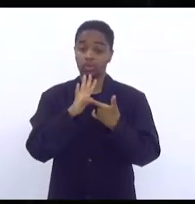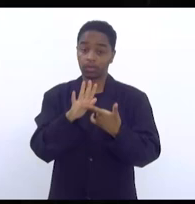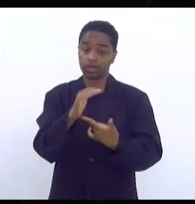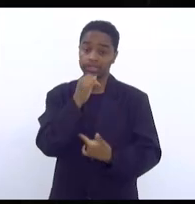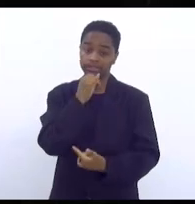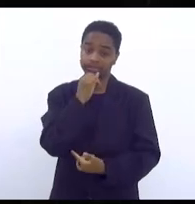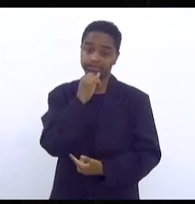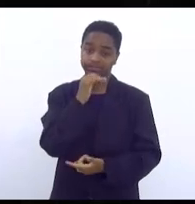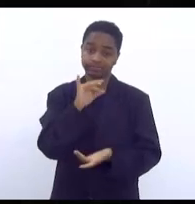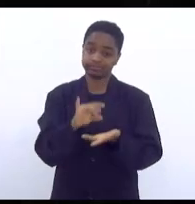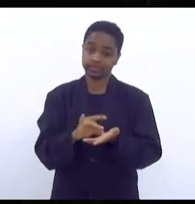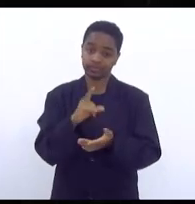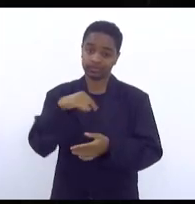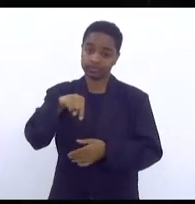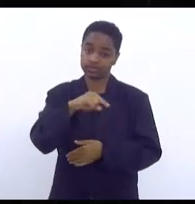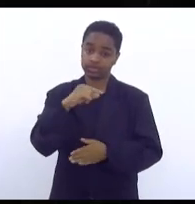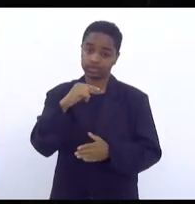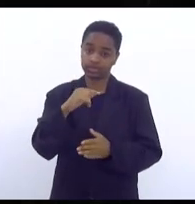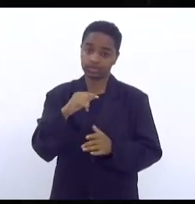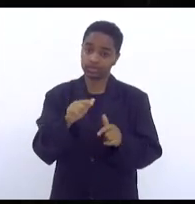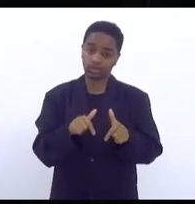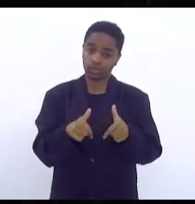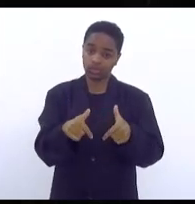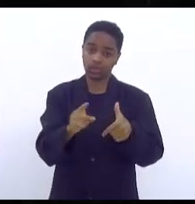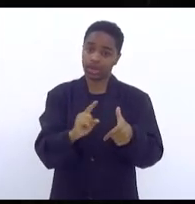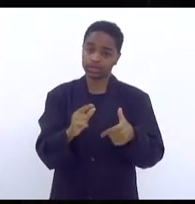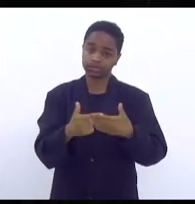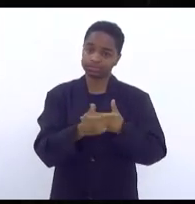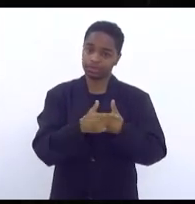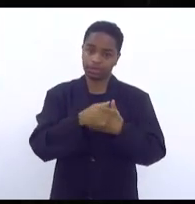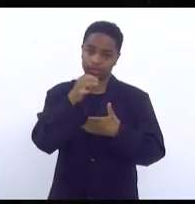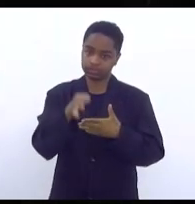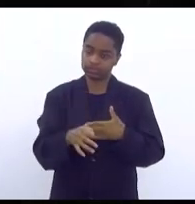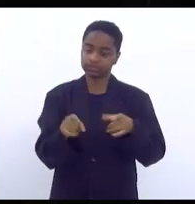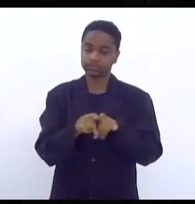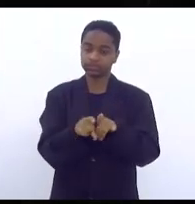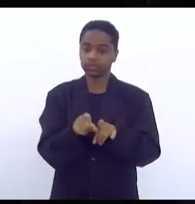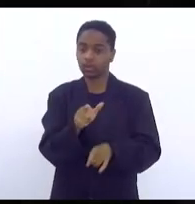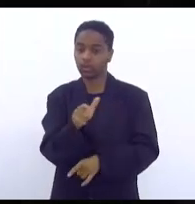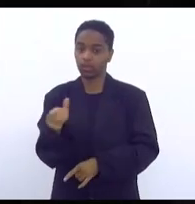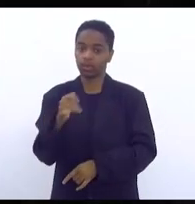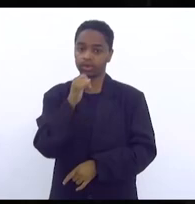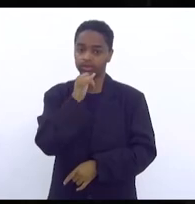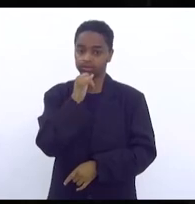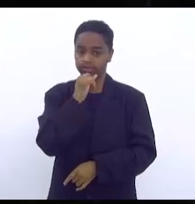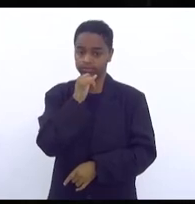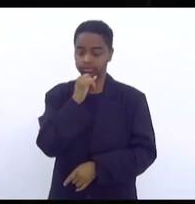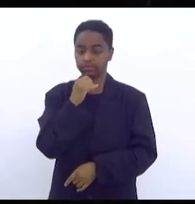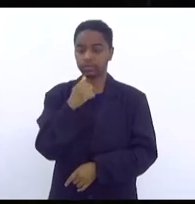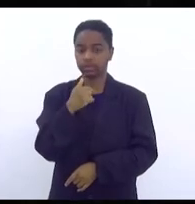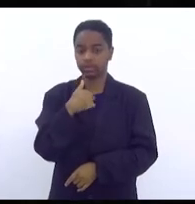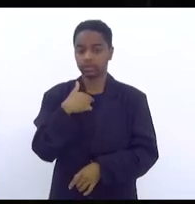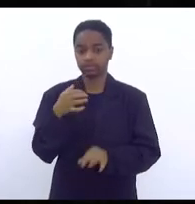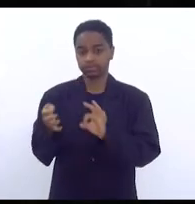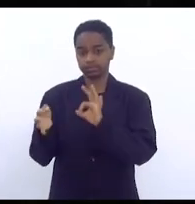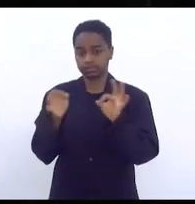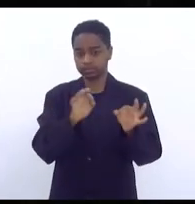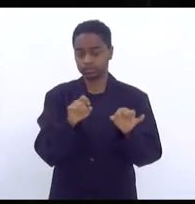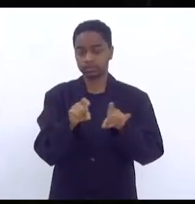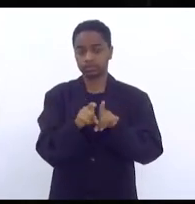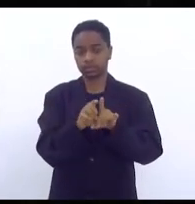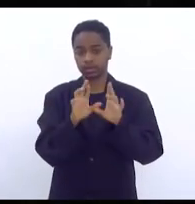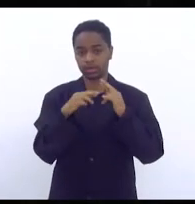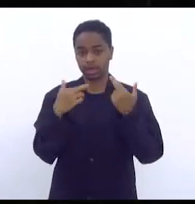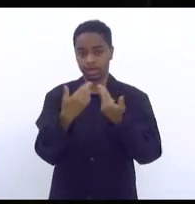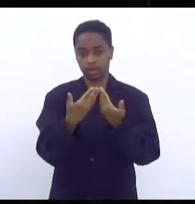eh cumprido um pouco do seu papel e outro exemplo muito clássico eh eu estive numa outra audiência pública aqui no início desse